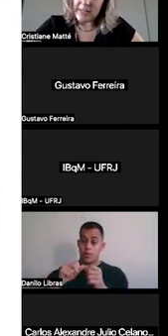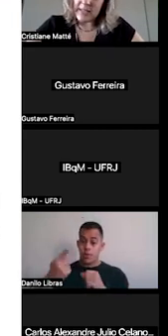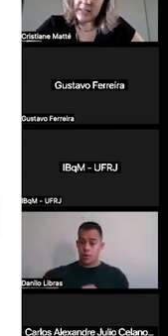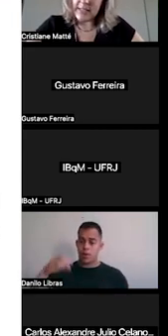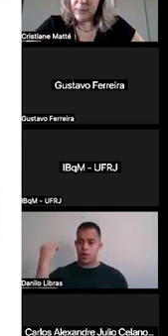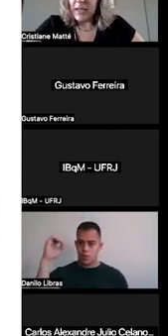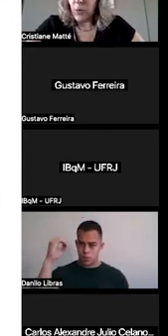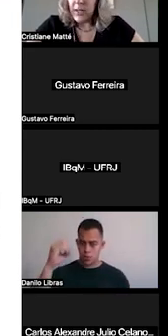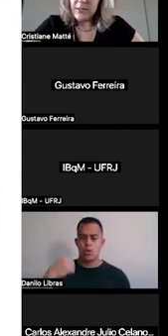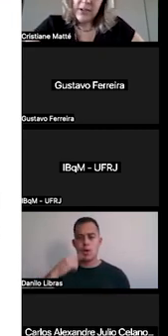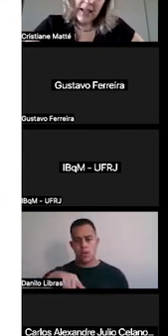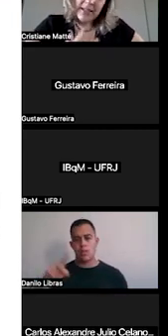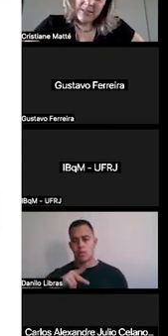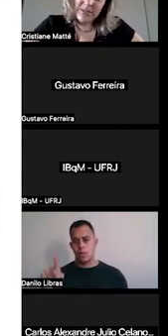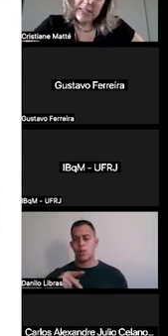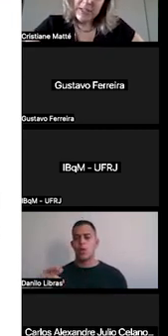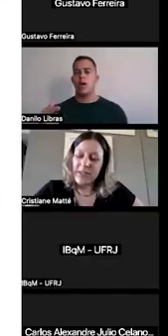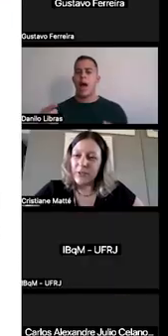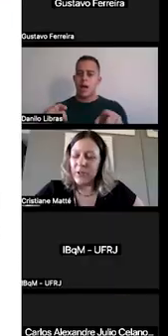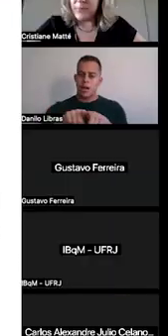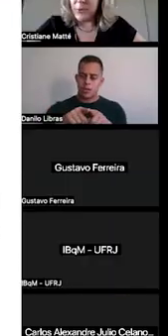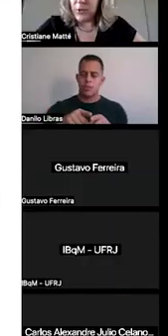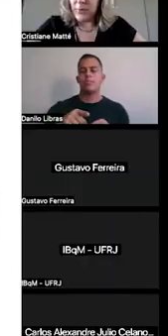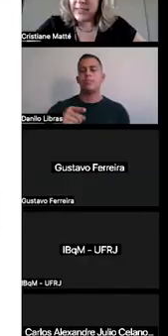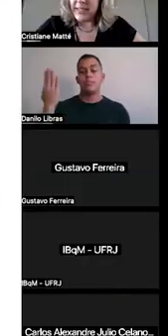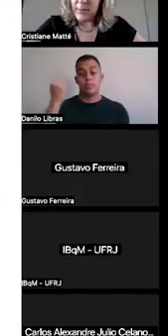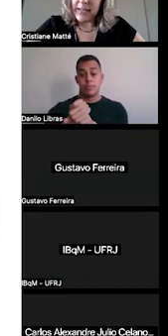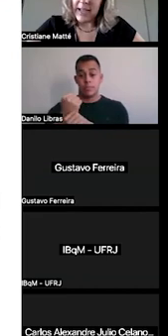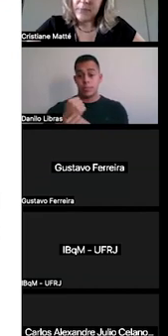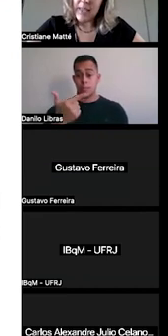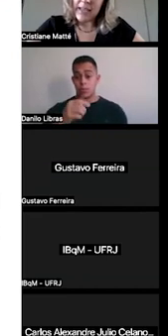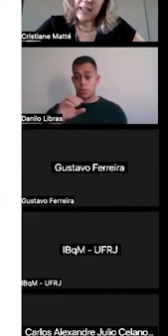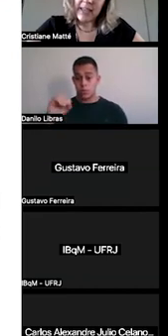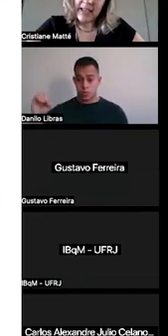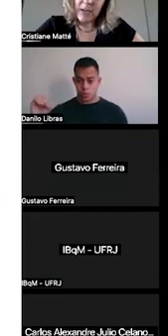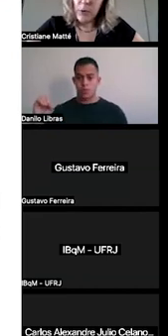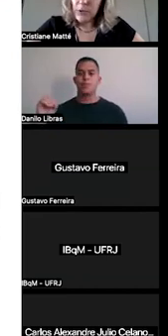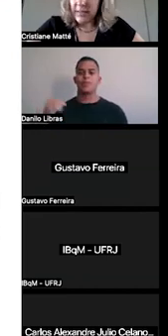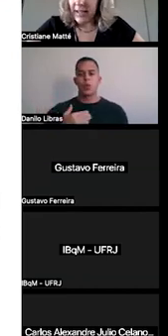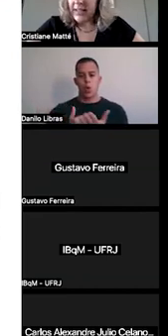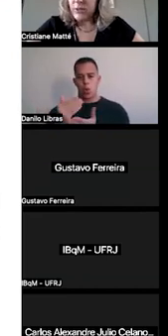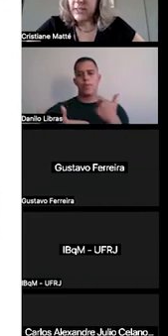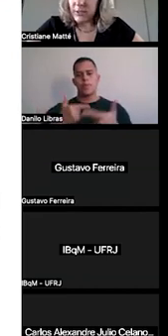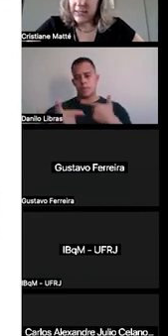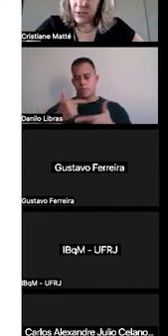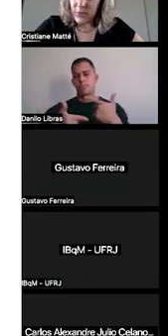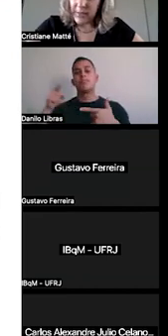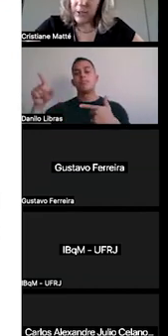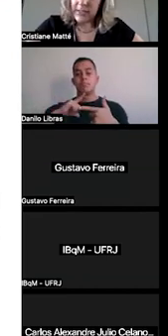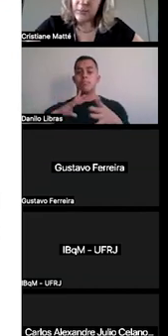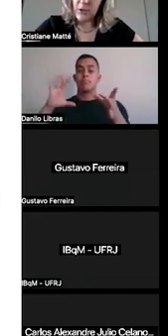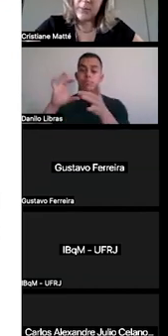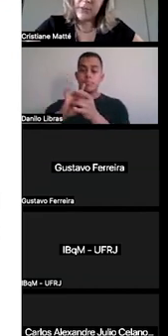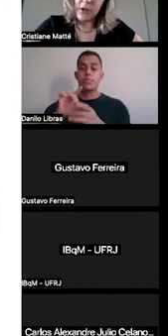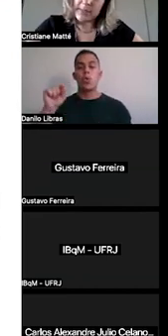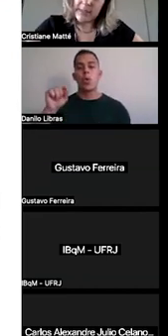de pesquisa, quando lá no início dos anos 2000, quando eu comecei a trabalhar, ela era muito ligada aos erros inatos do